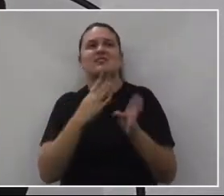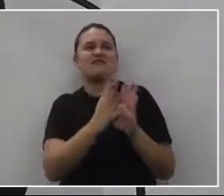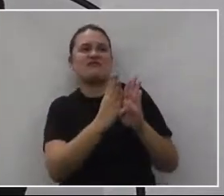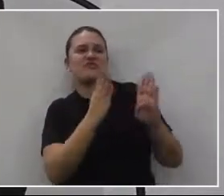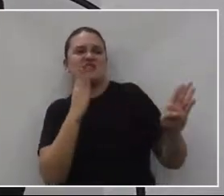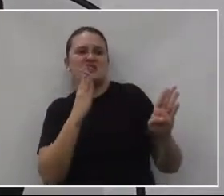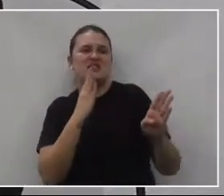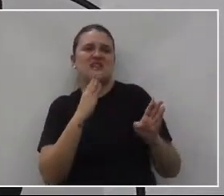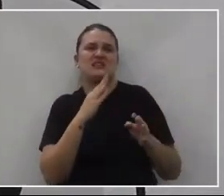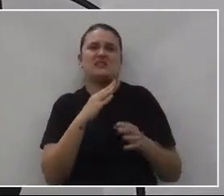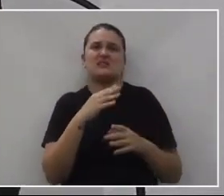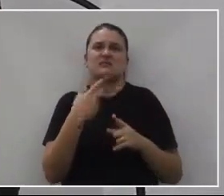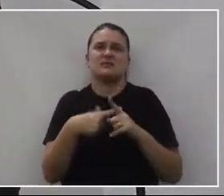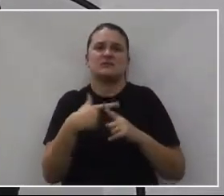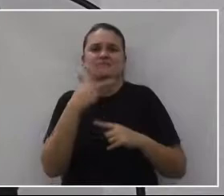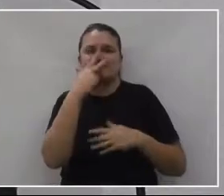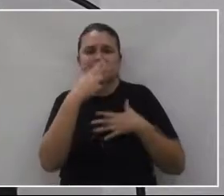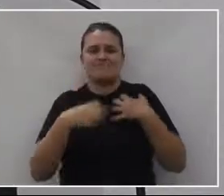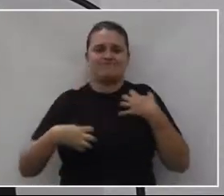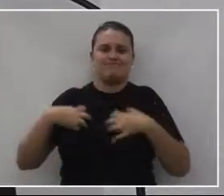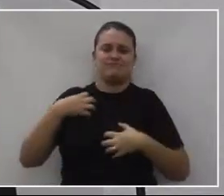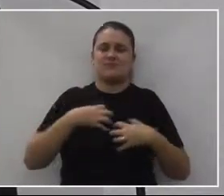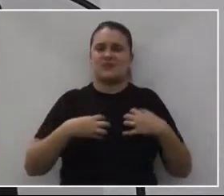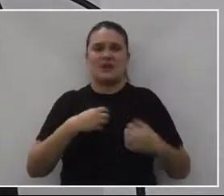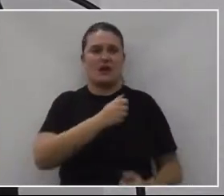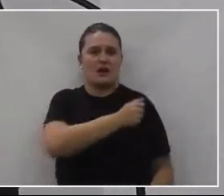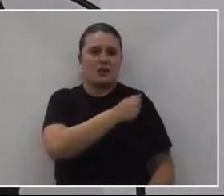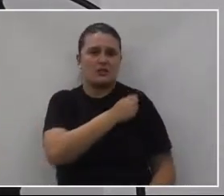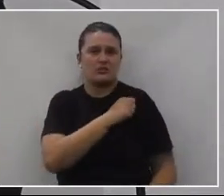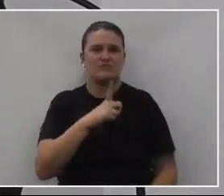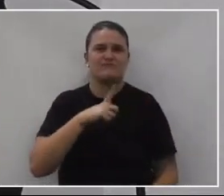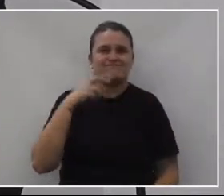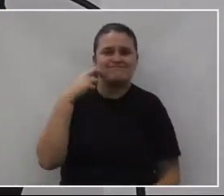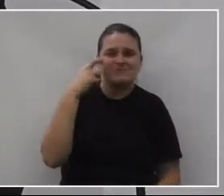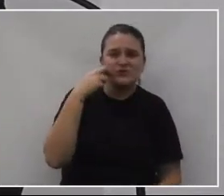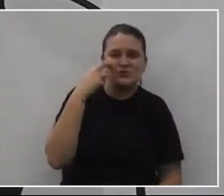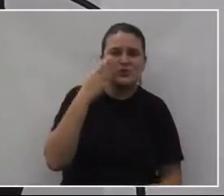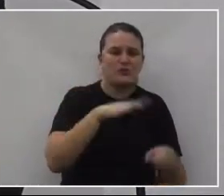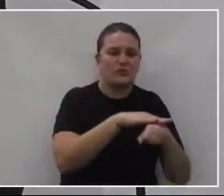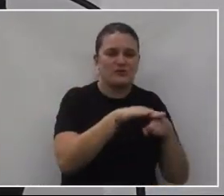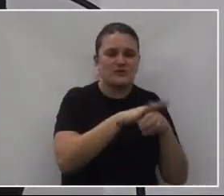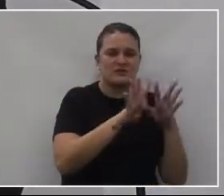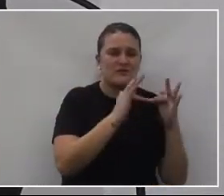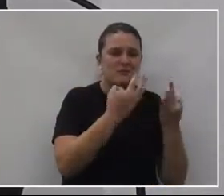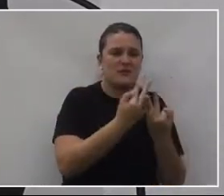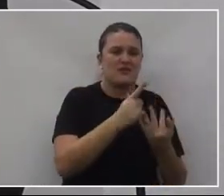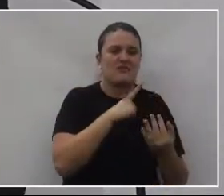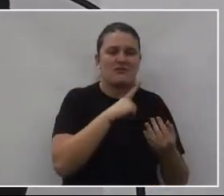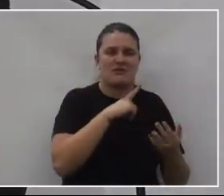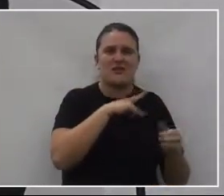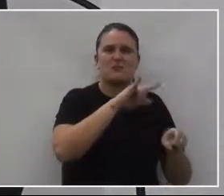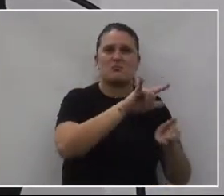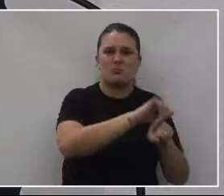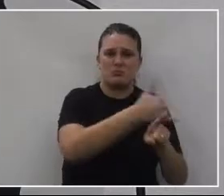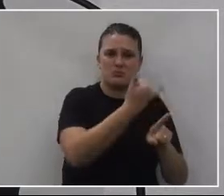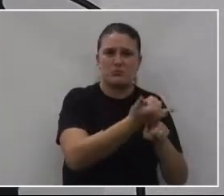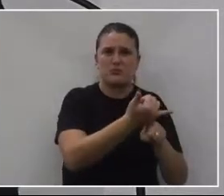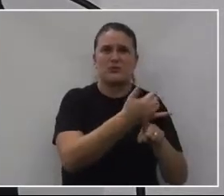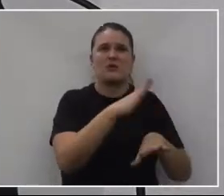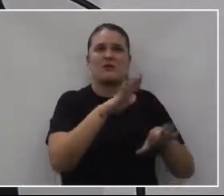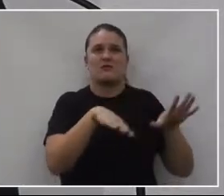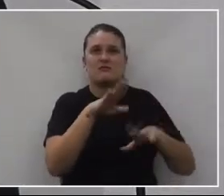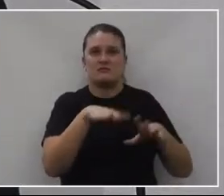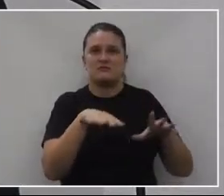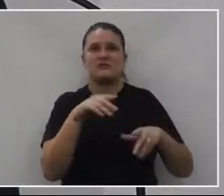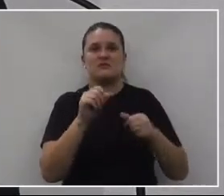ali da agressão do marido, né, o aluno que tem vergonha, às vezes, de contar para os pais que está sofrendo bullying. E é incrível, senhores vereadores, nós vamos